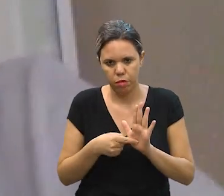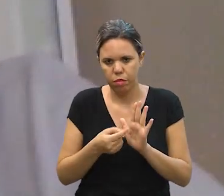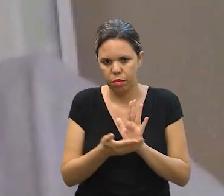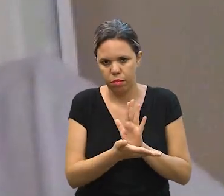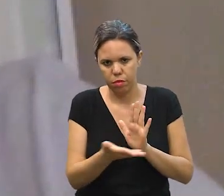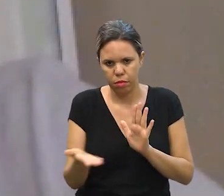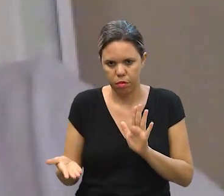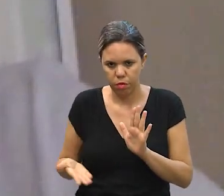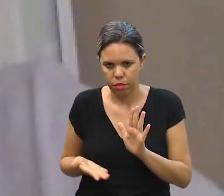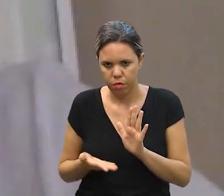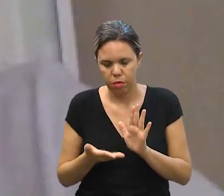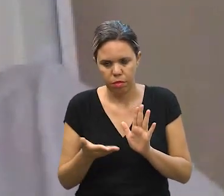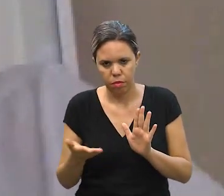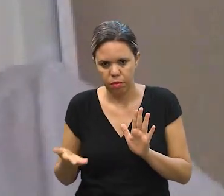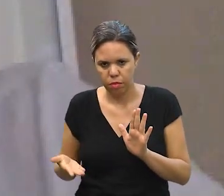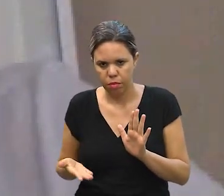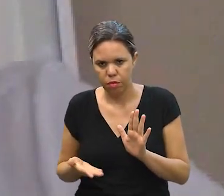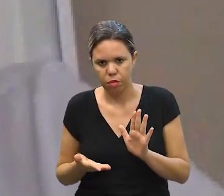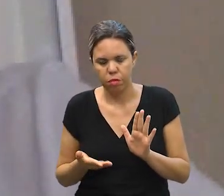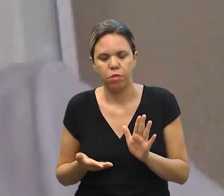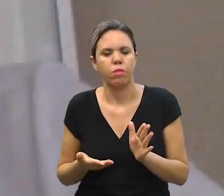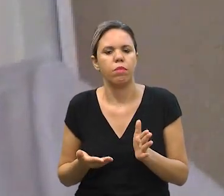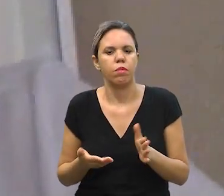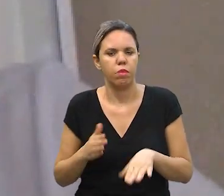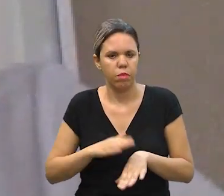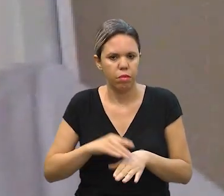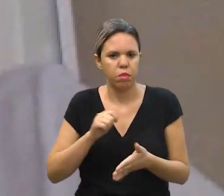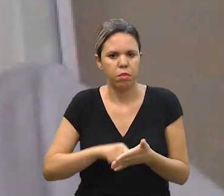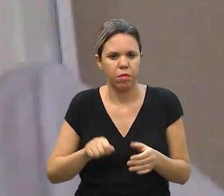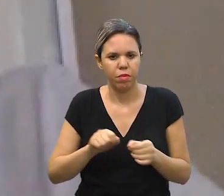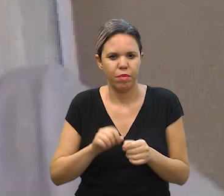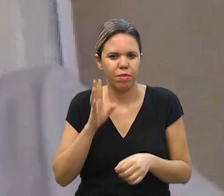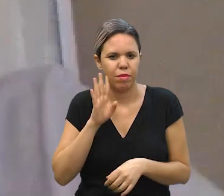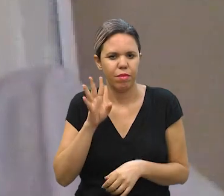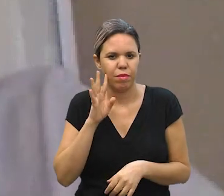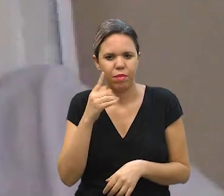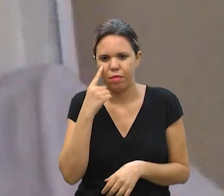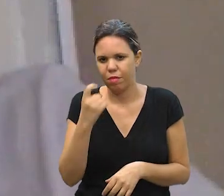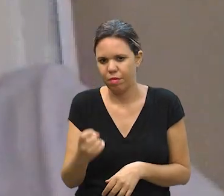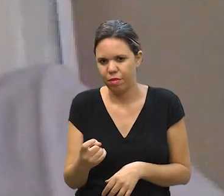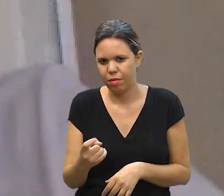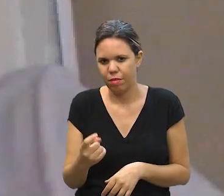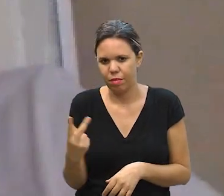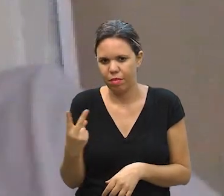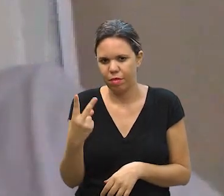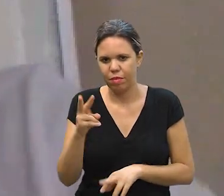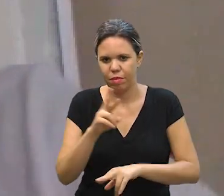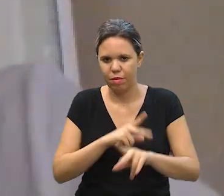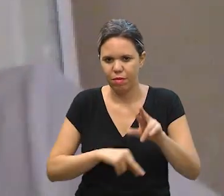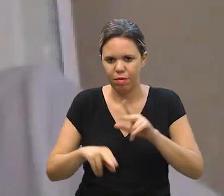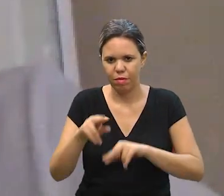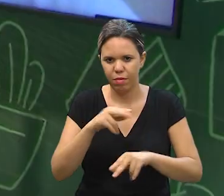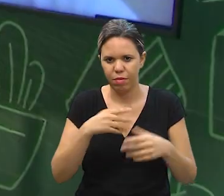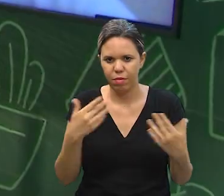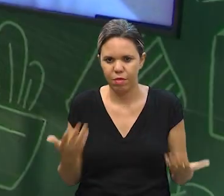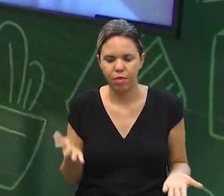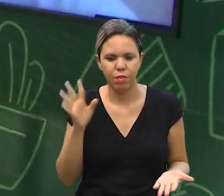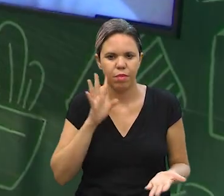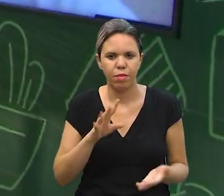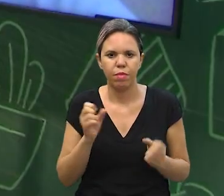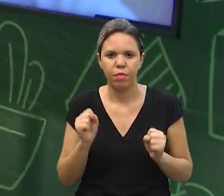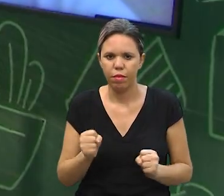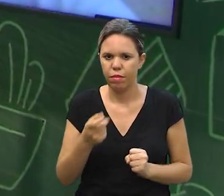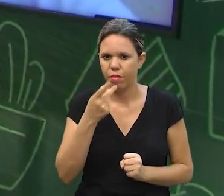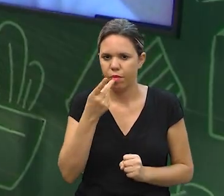né, da sua parte. E foi muito interessante, muito variado.